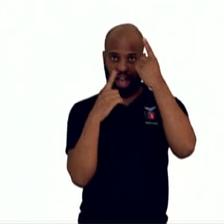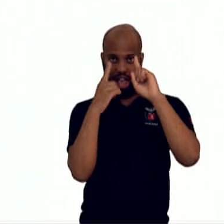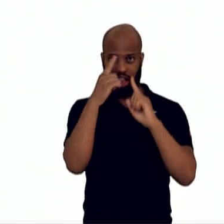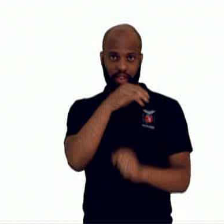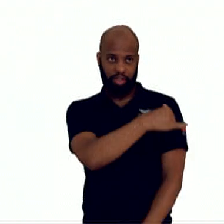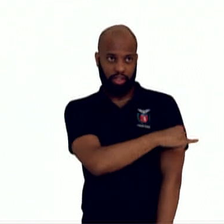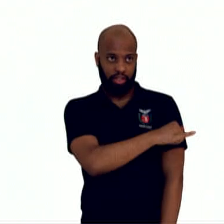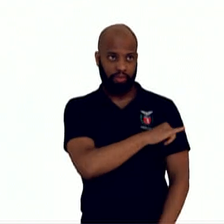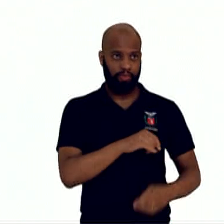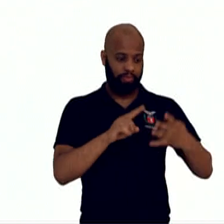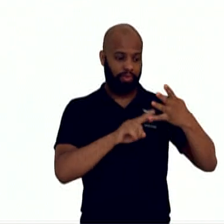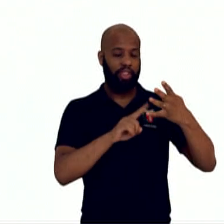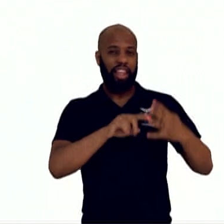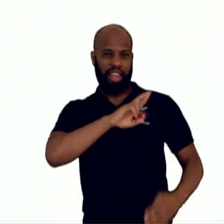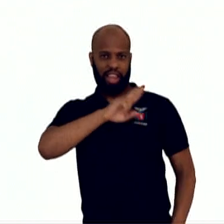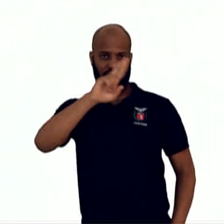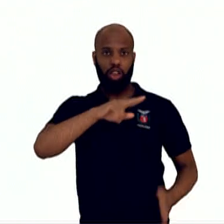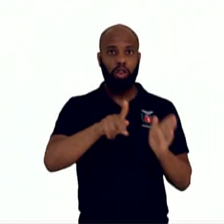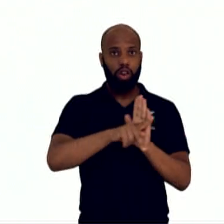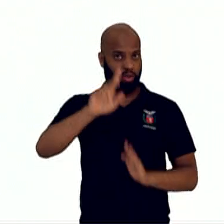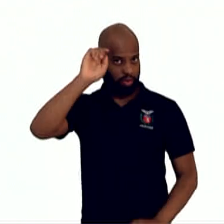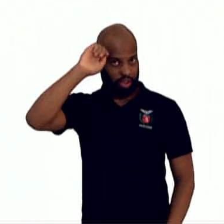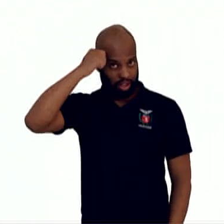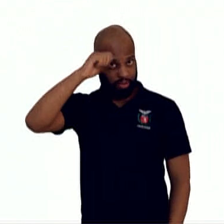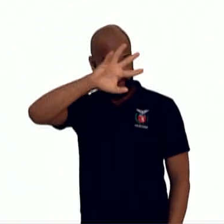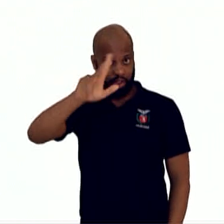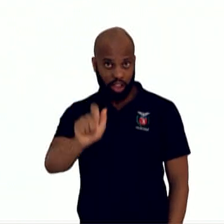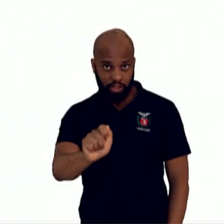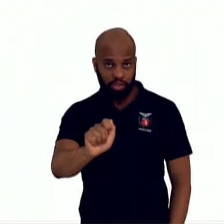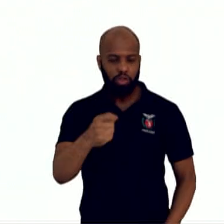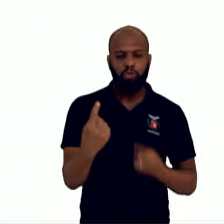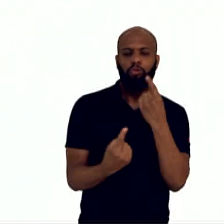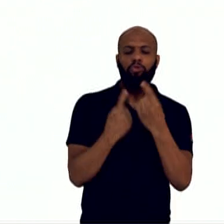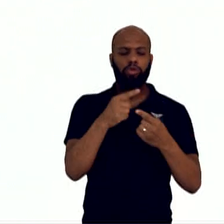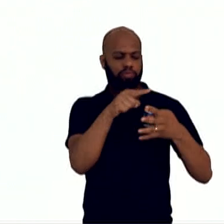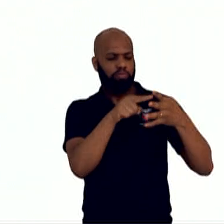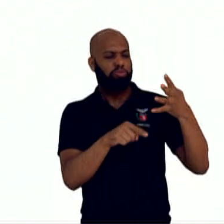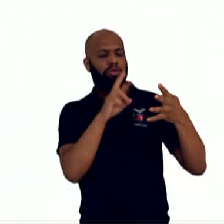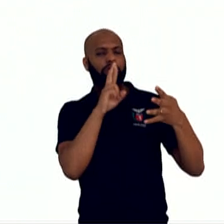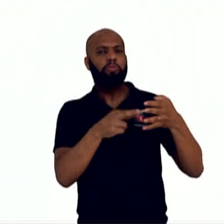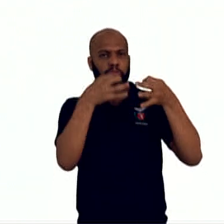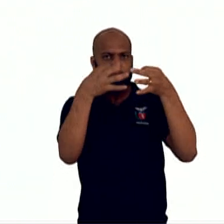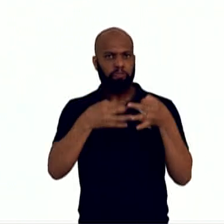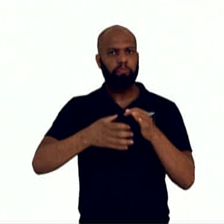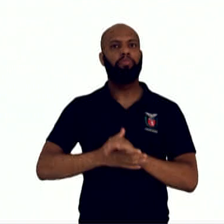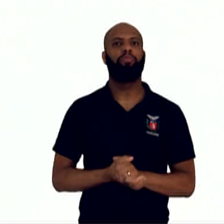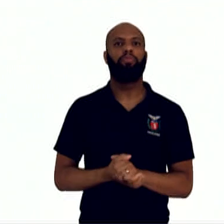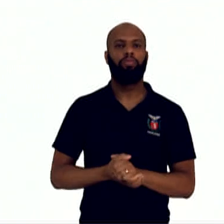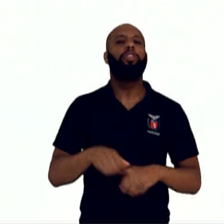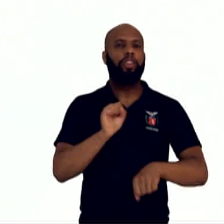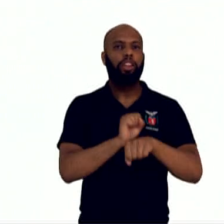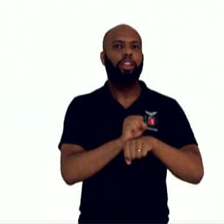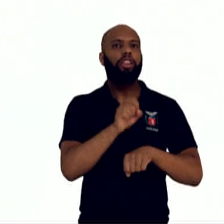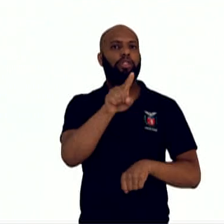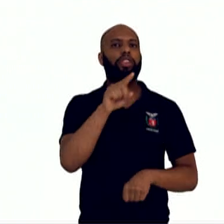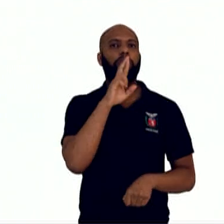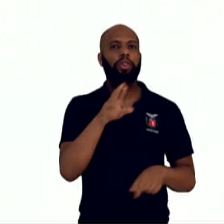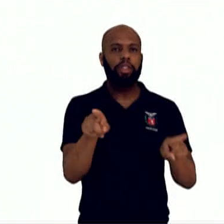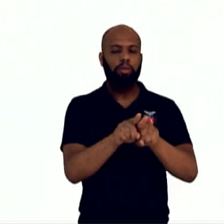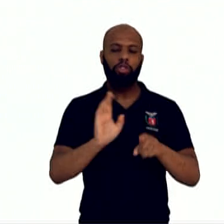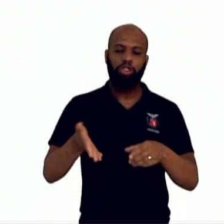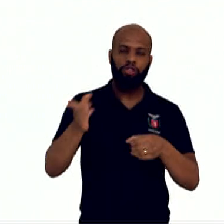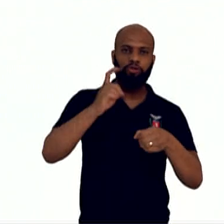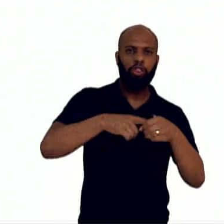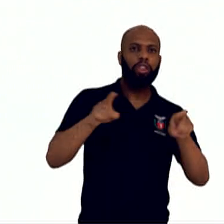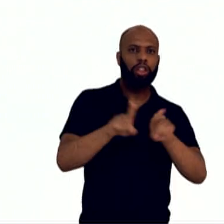carioca, religião de matriz africana? Qual dessas alternativas é a correta? Vou dar um tempinho para vocês e daqui a pouquinho a